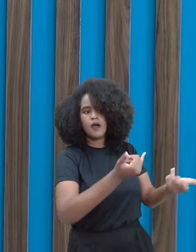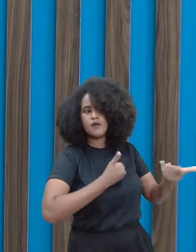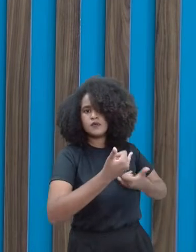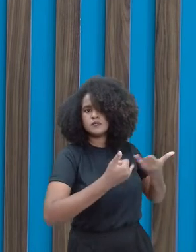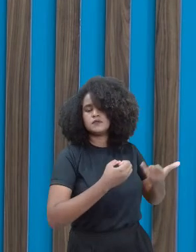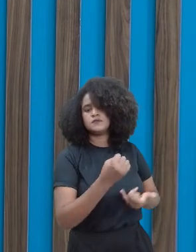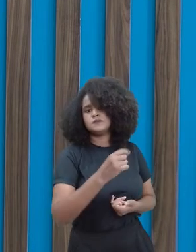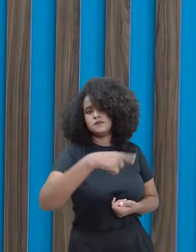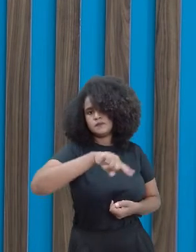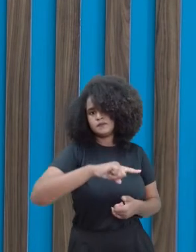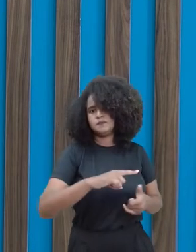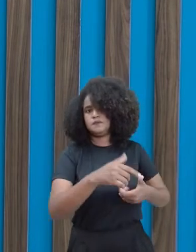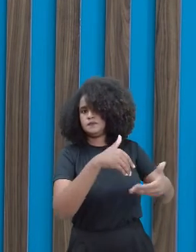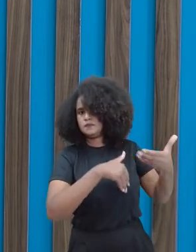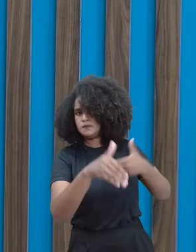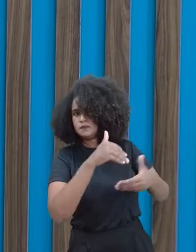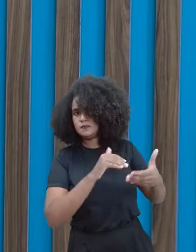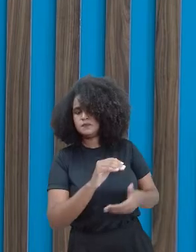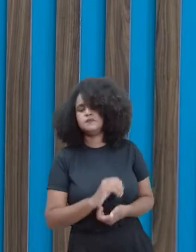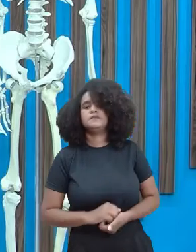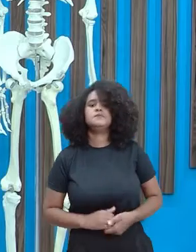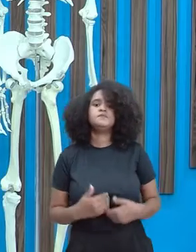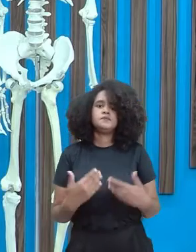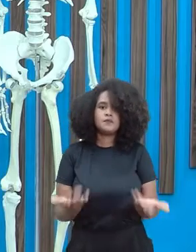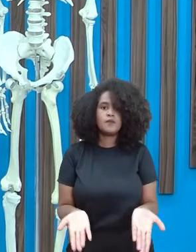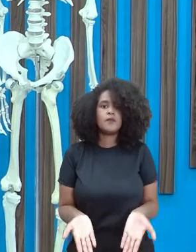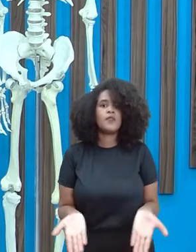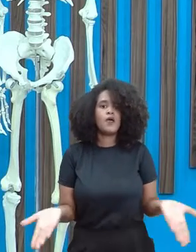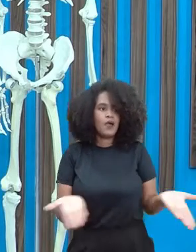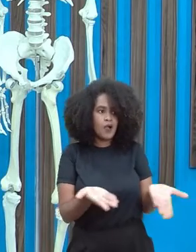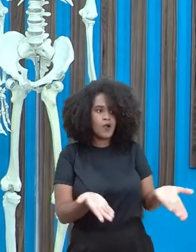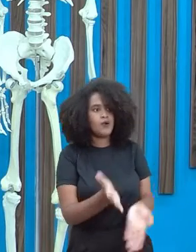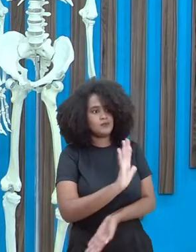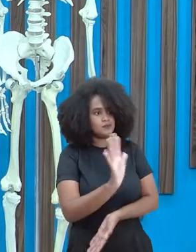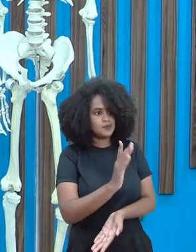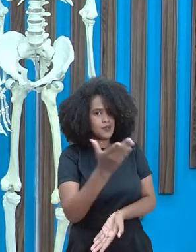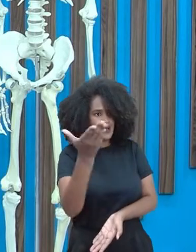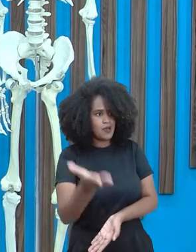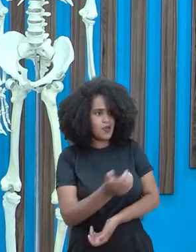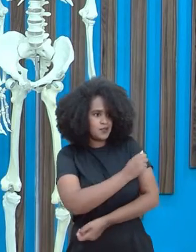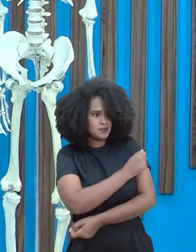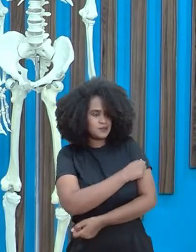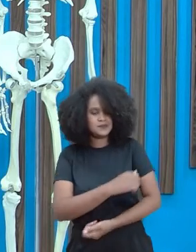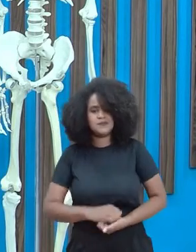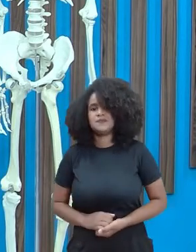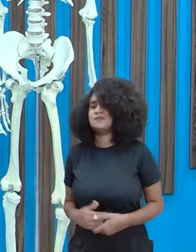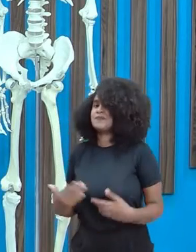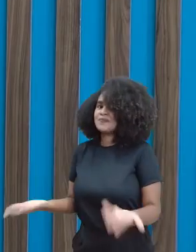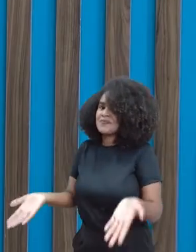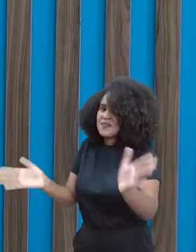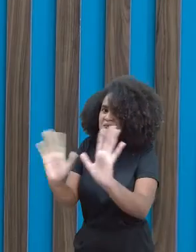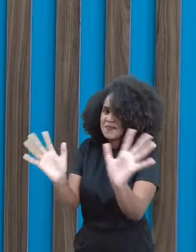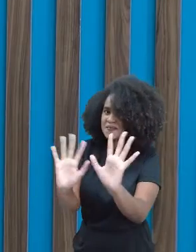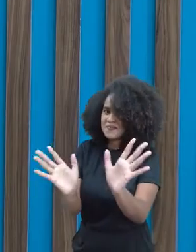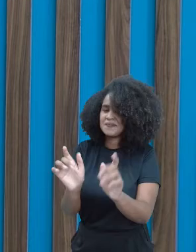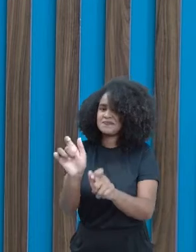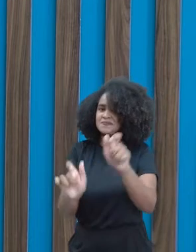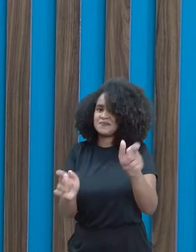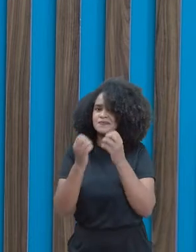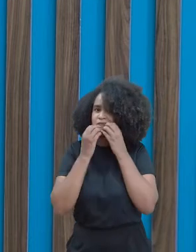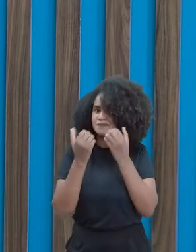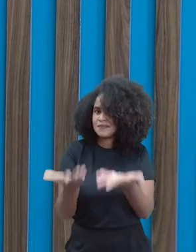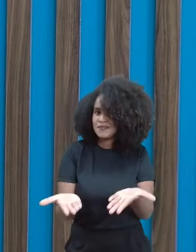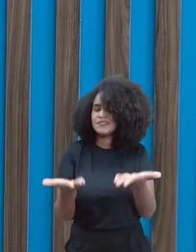vocês estão fazendo. Então aí, Cláudia, dá aí as boas-vindas aí aos nossos alunos. Olá, pessoal, tudo bem com vocês?